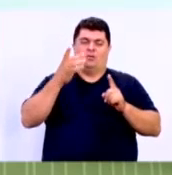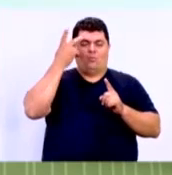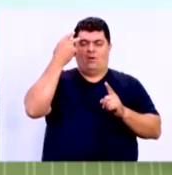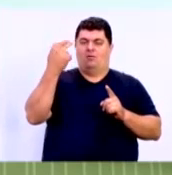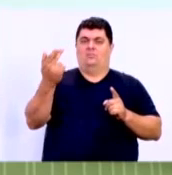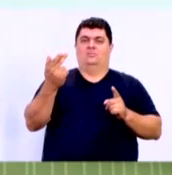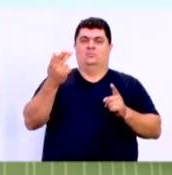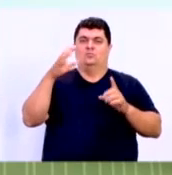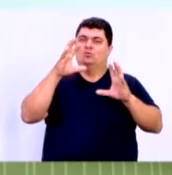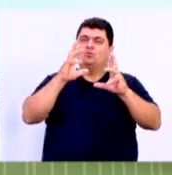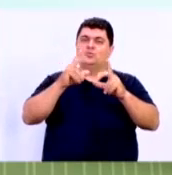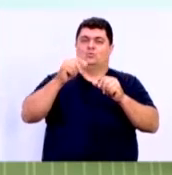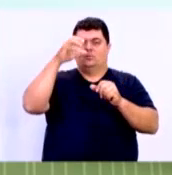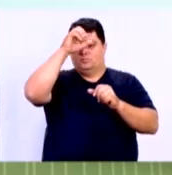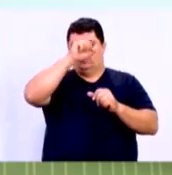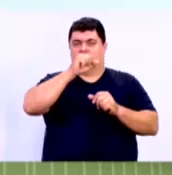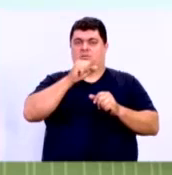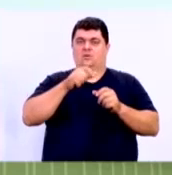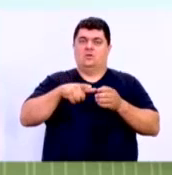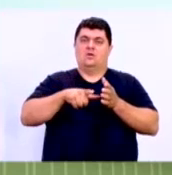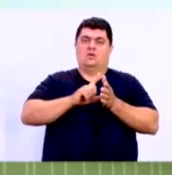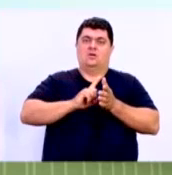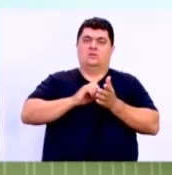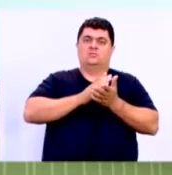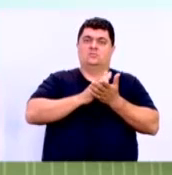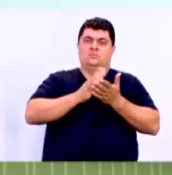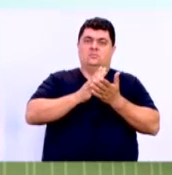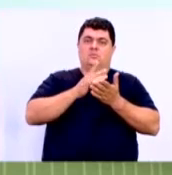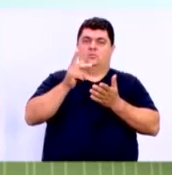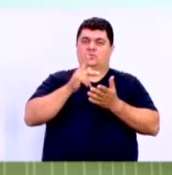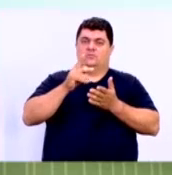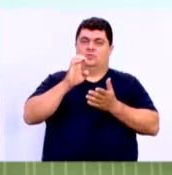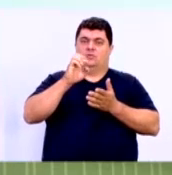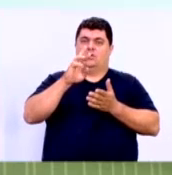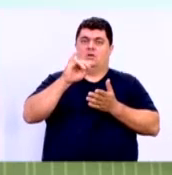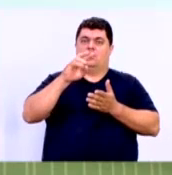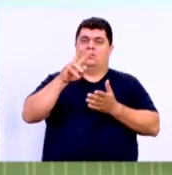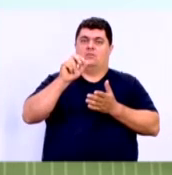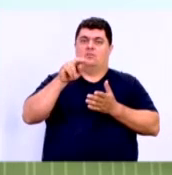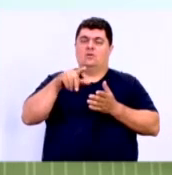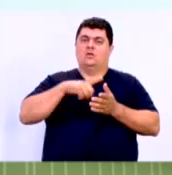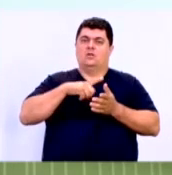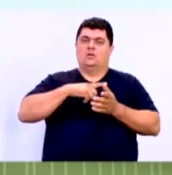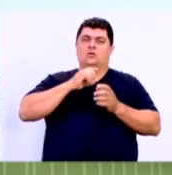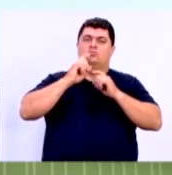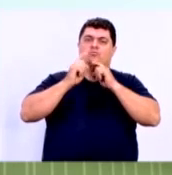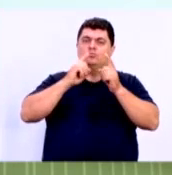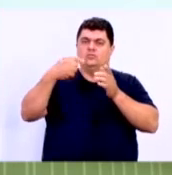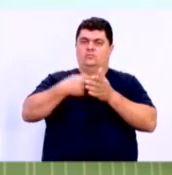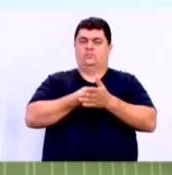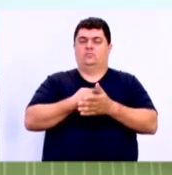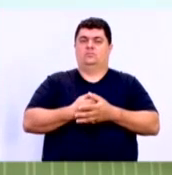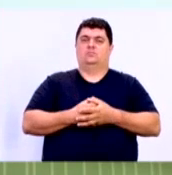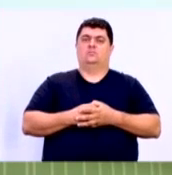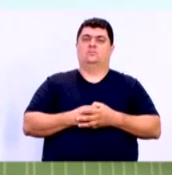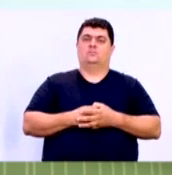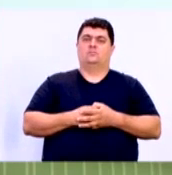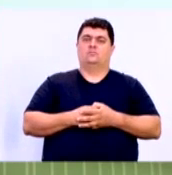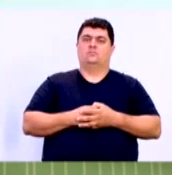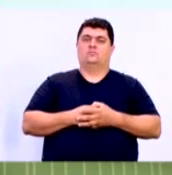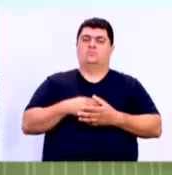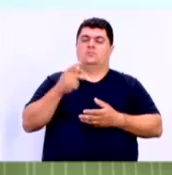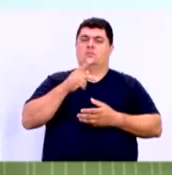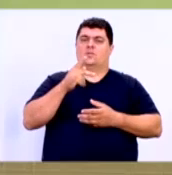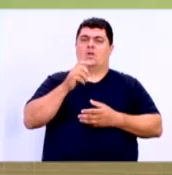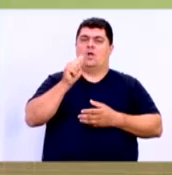gente está aqui para aprender. Antes de eu começar, professor Ivan tem uma dúvida aí dos alunos. Professor Luiz,